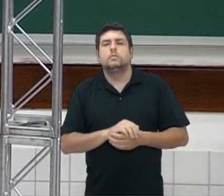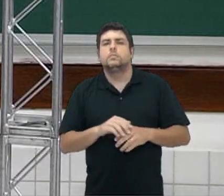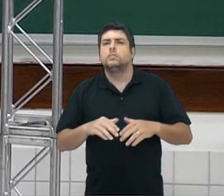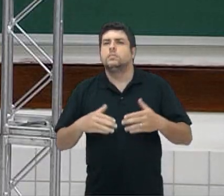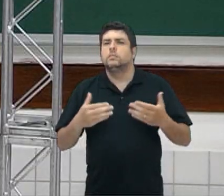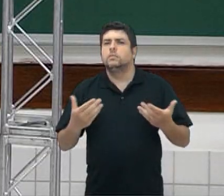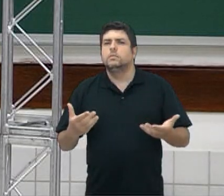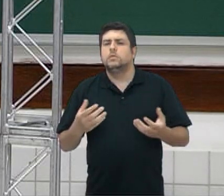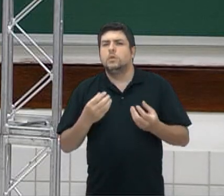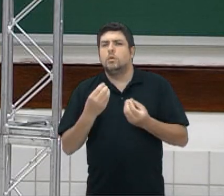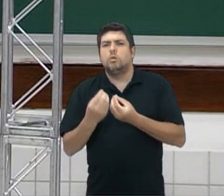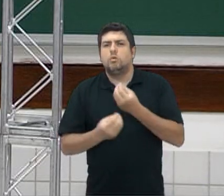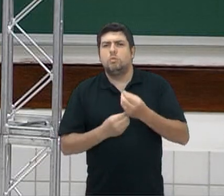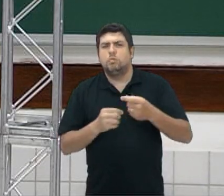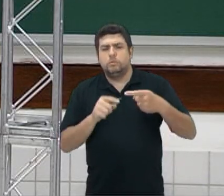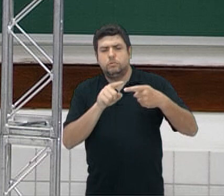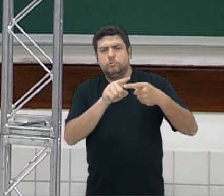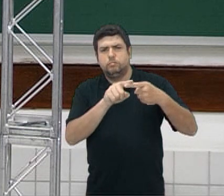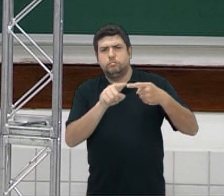representa um vetor.